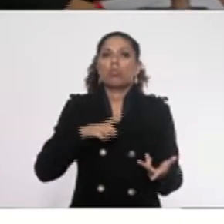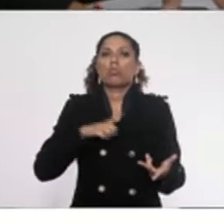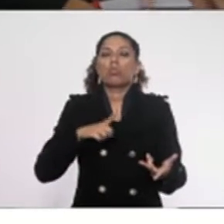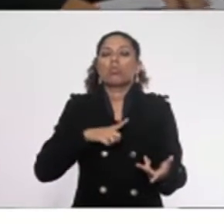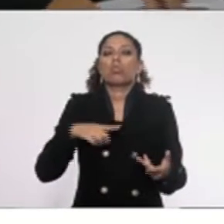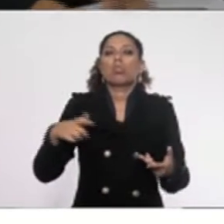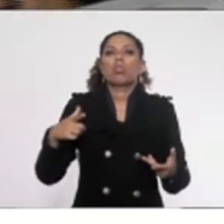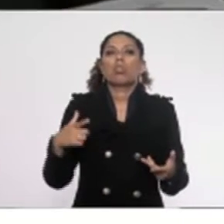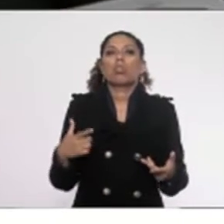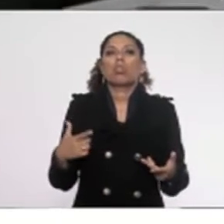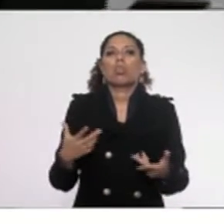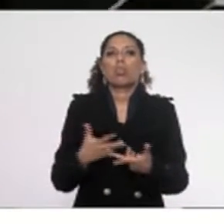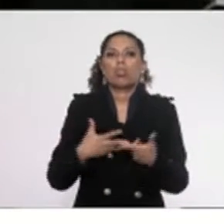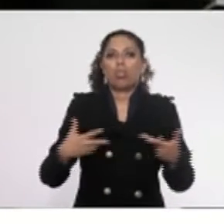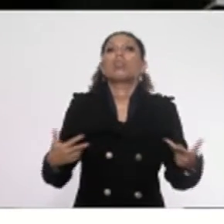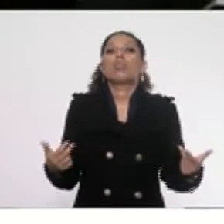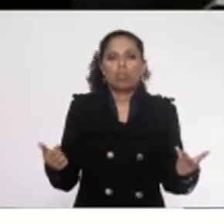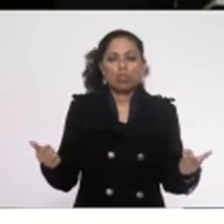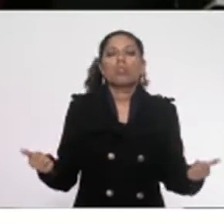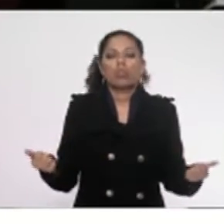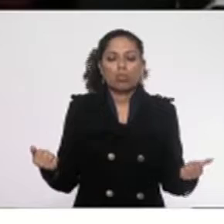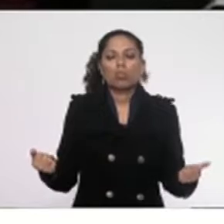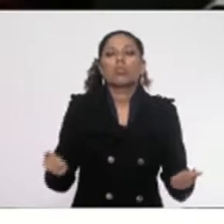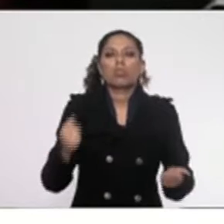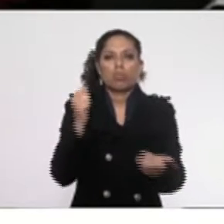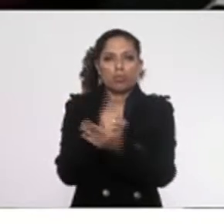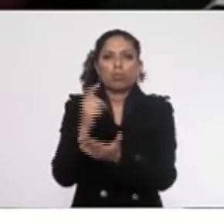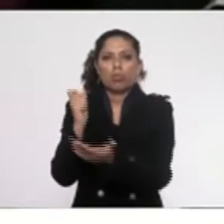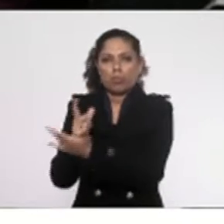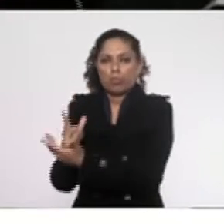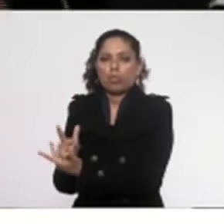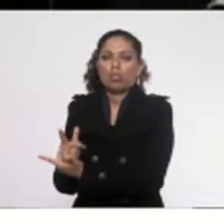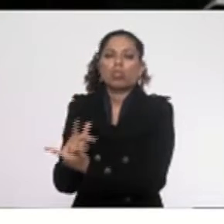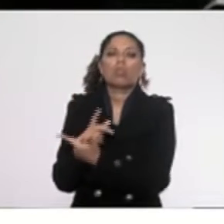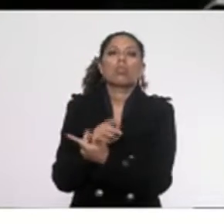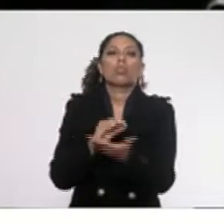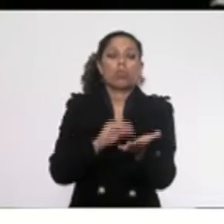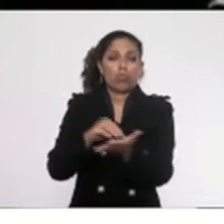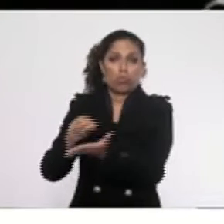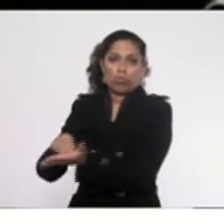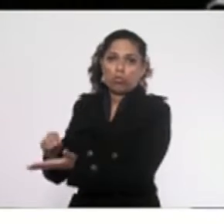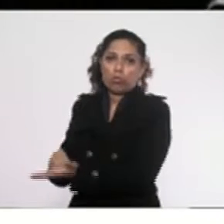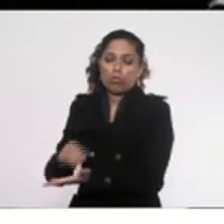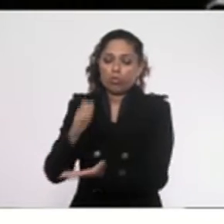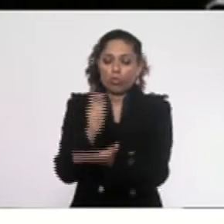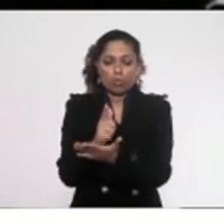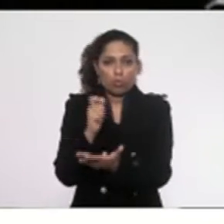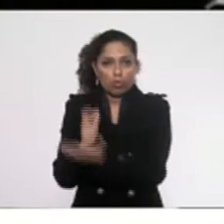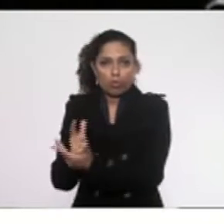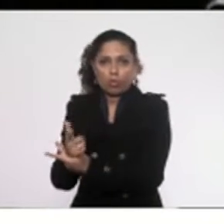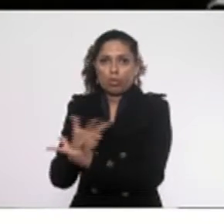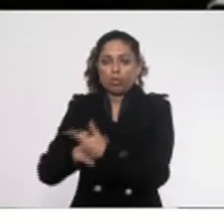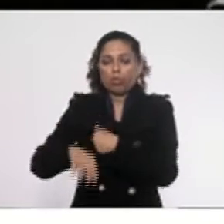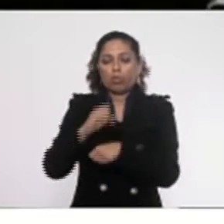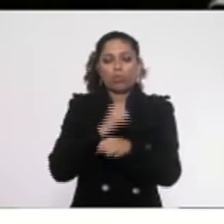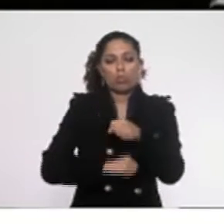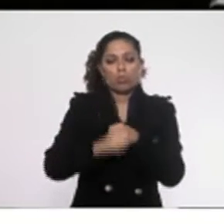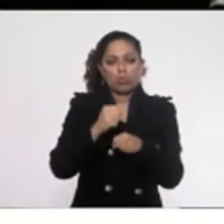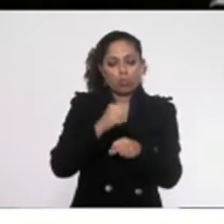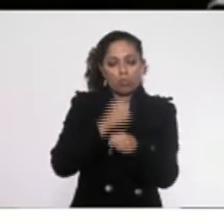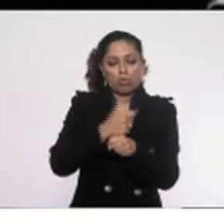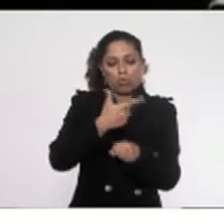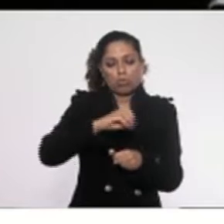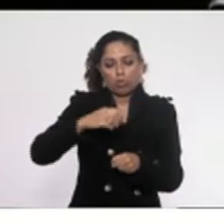nós consideremos, né, o que já foi pago, os restos a pagar inscritos no ano de